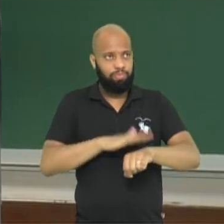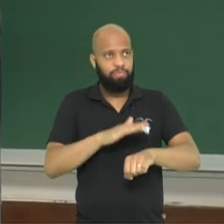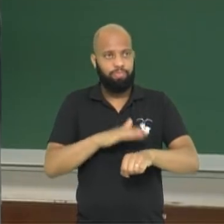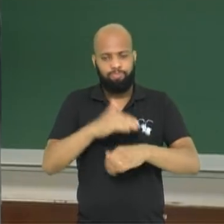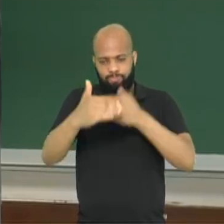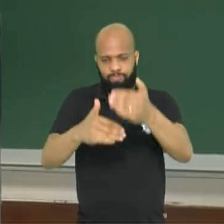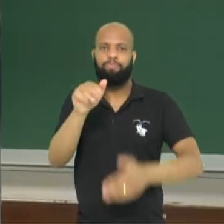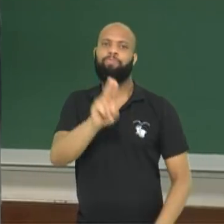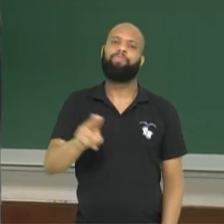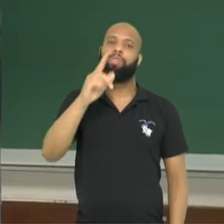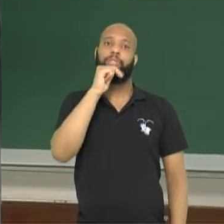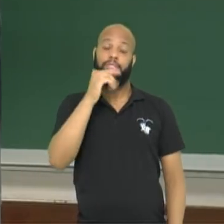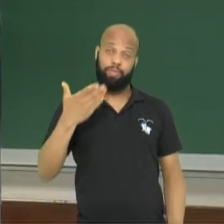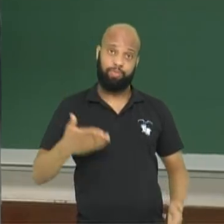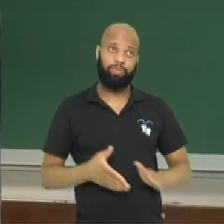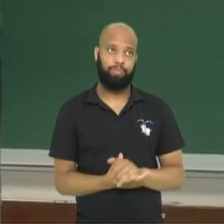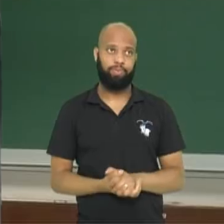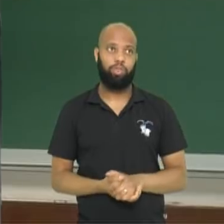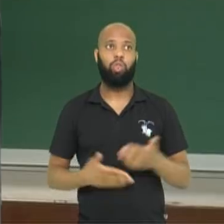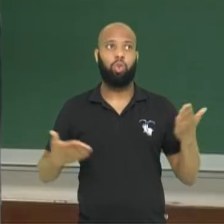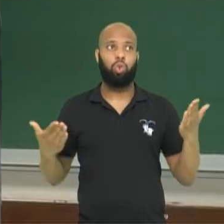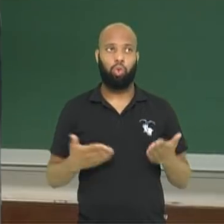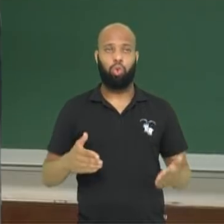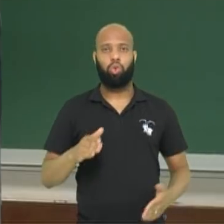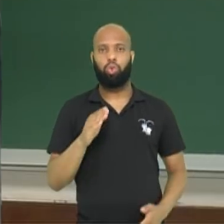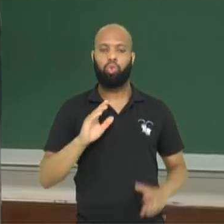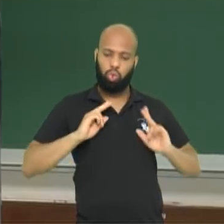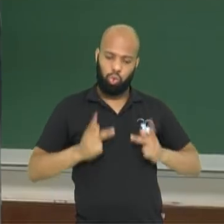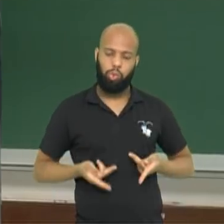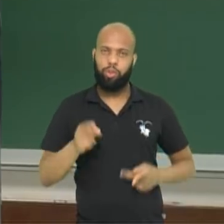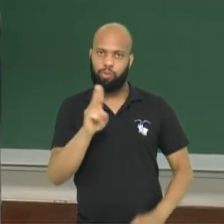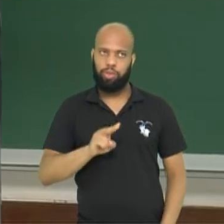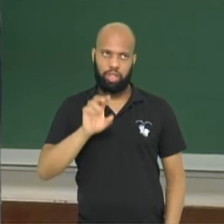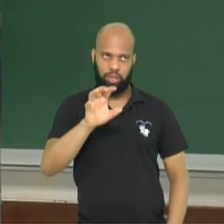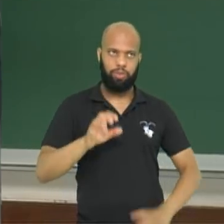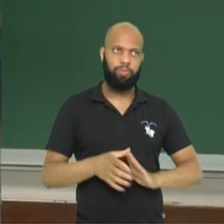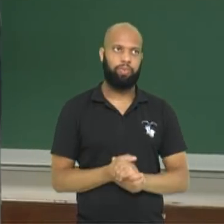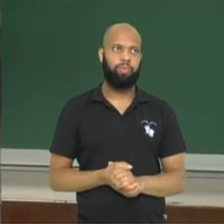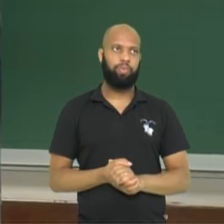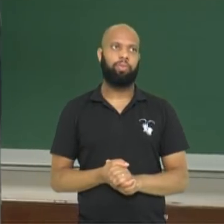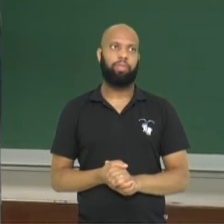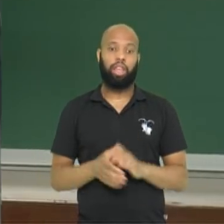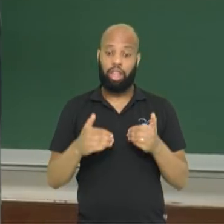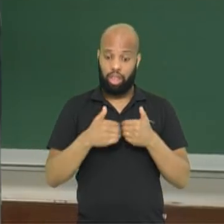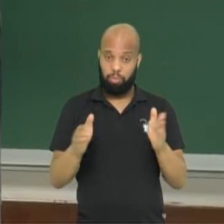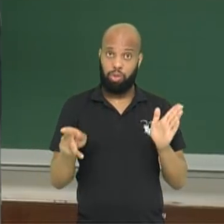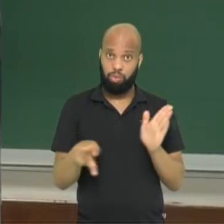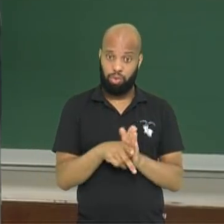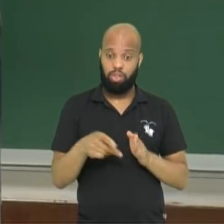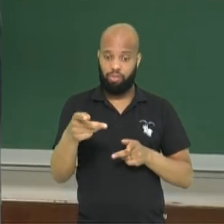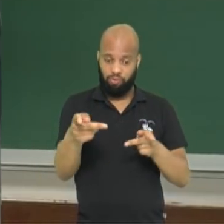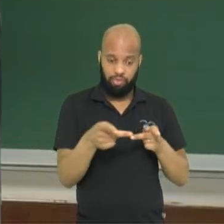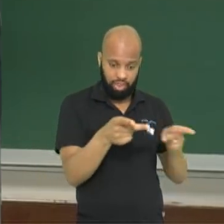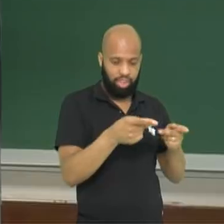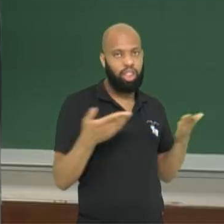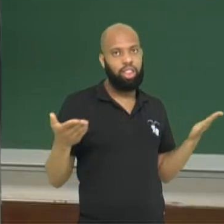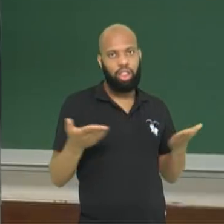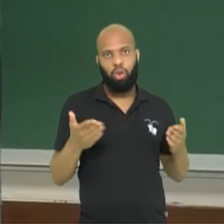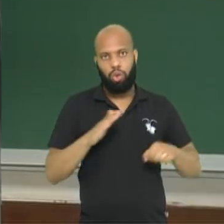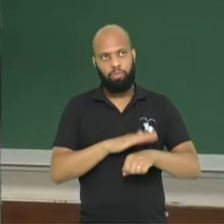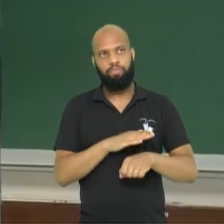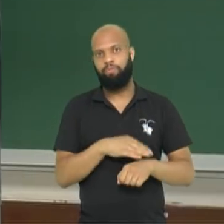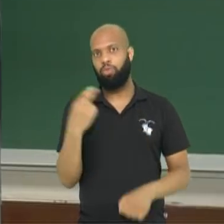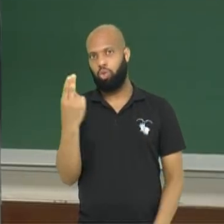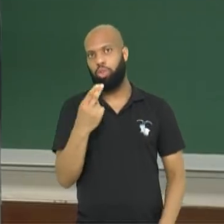do processo, vão utilizar água. E hoje um ser humano consome isso, esse reservatório. Ele é aberto à visitação, agora com a pandemia não mais, né? Mas